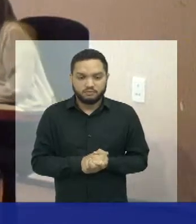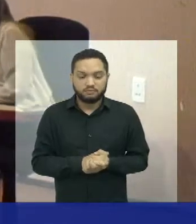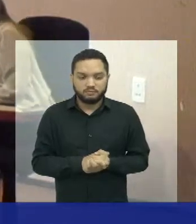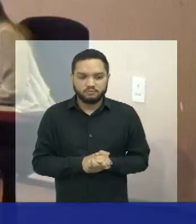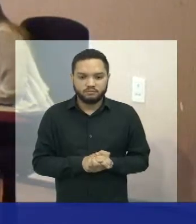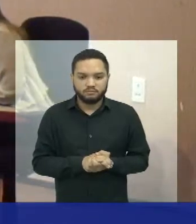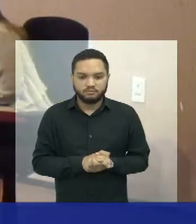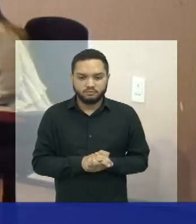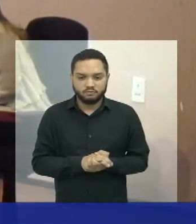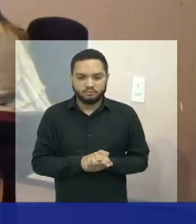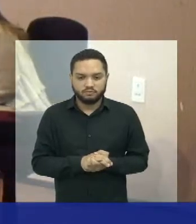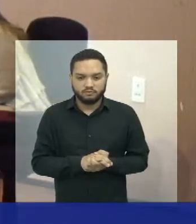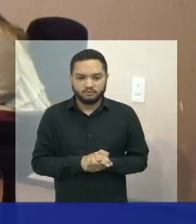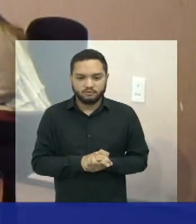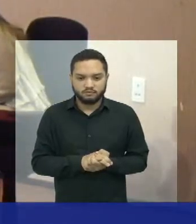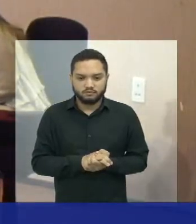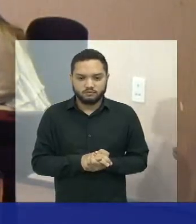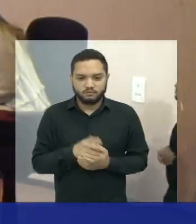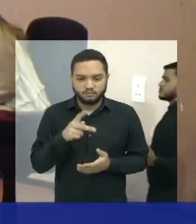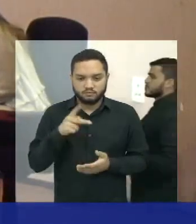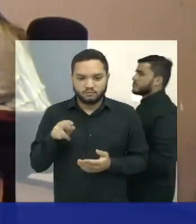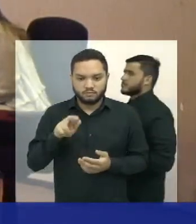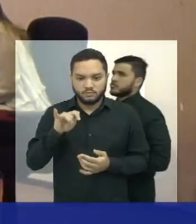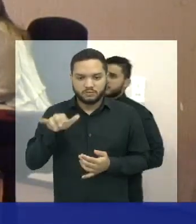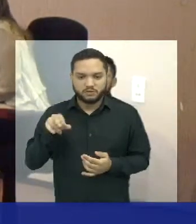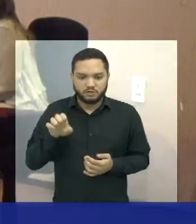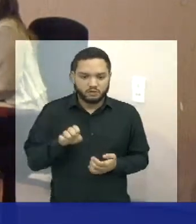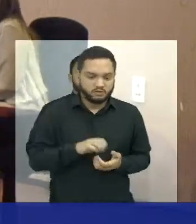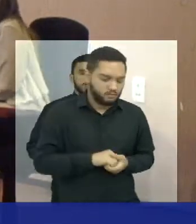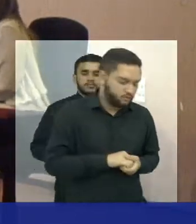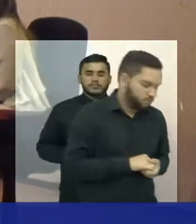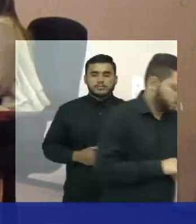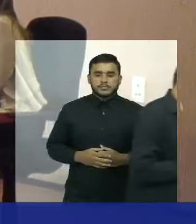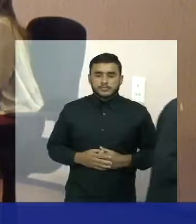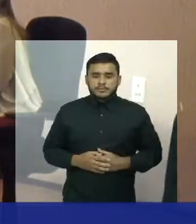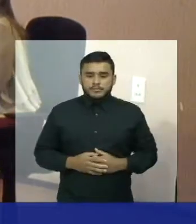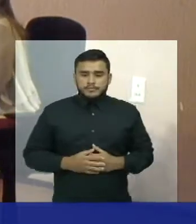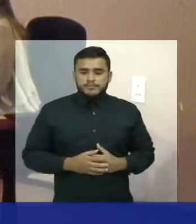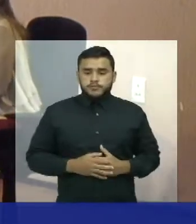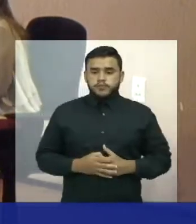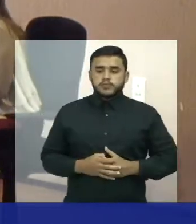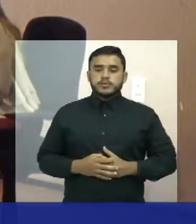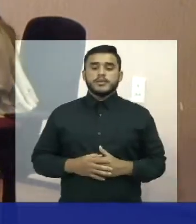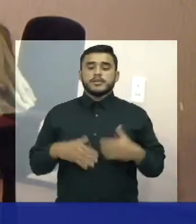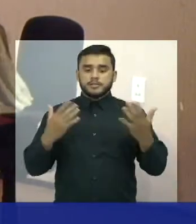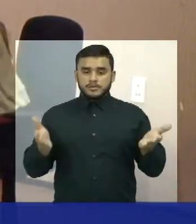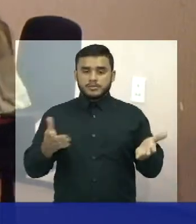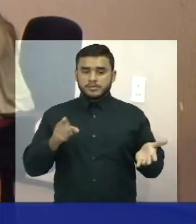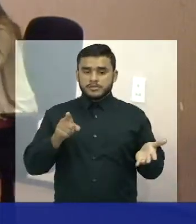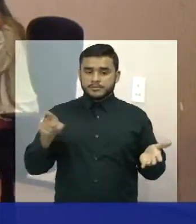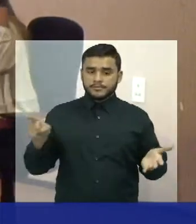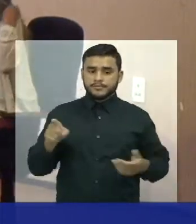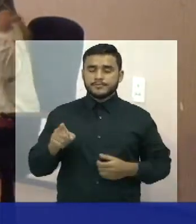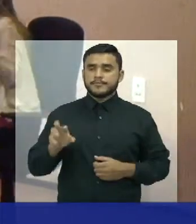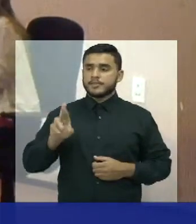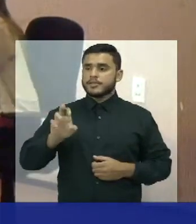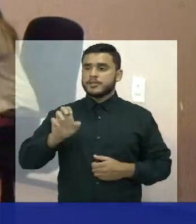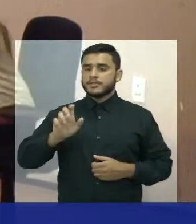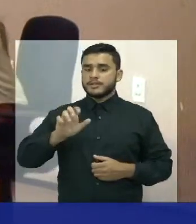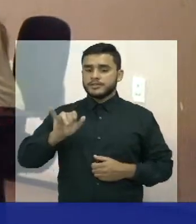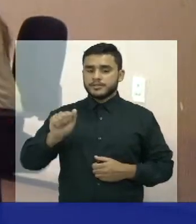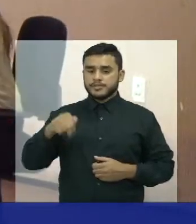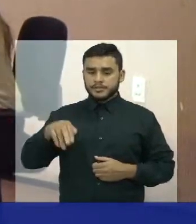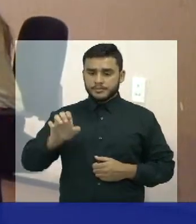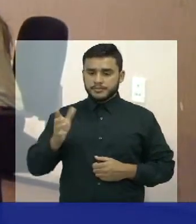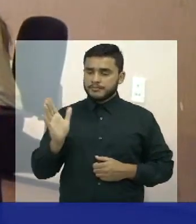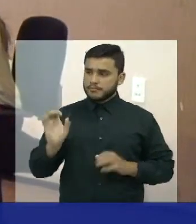Muito obrigado, pessoal. Professora Regiane, eu sei que a senhora já está aí pronta, mas calma. Nós encerramos um bloco agora